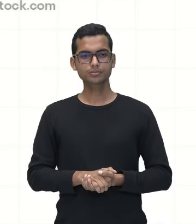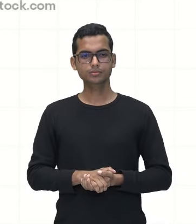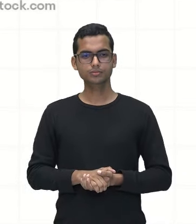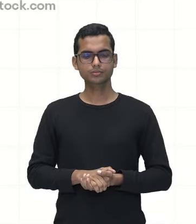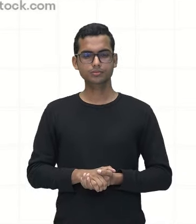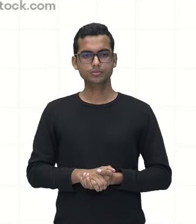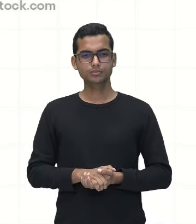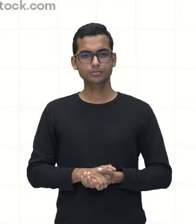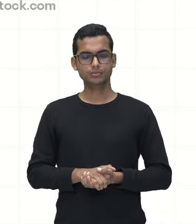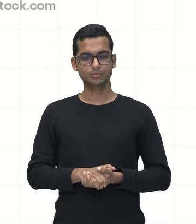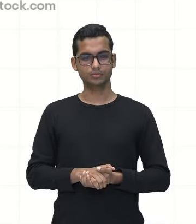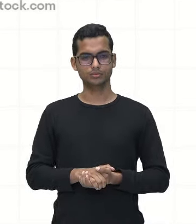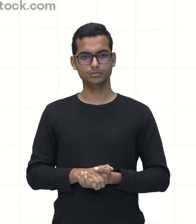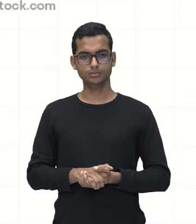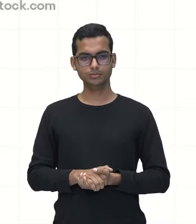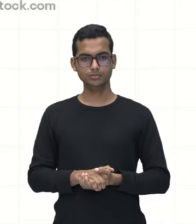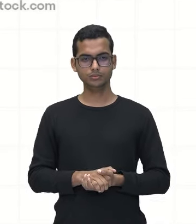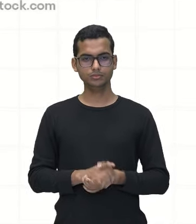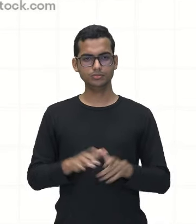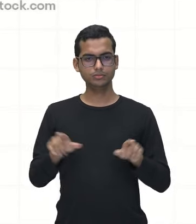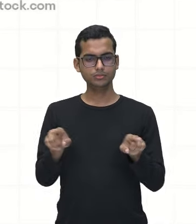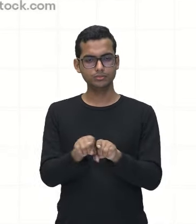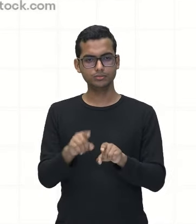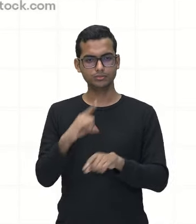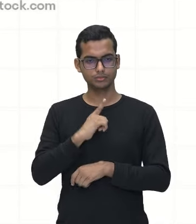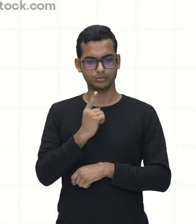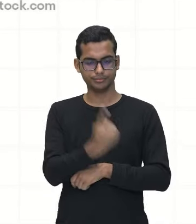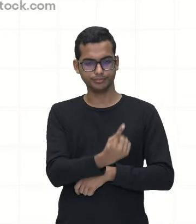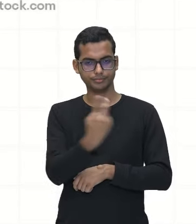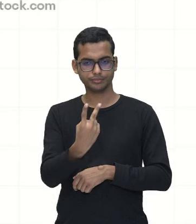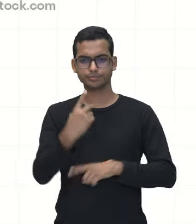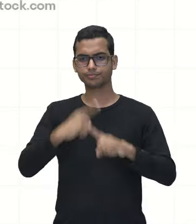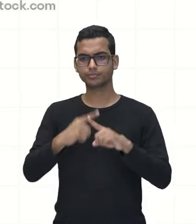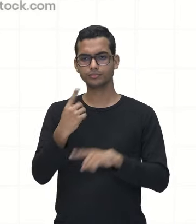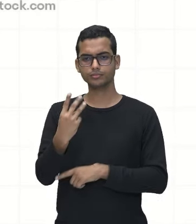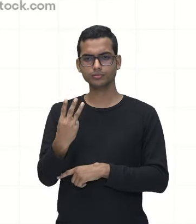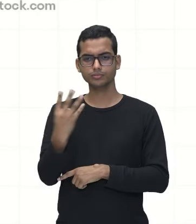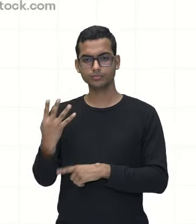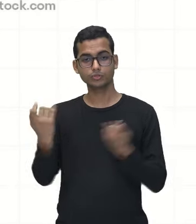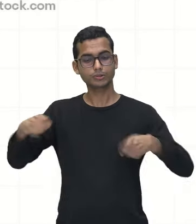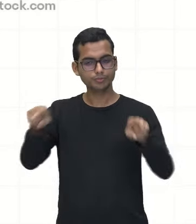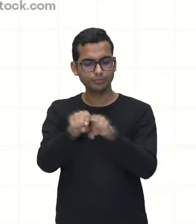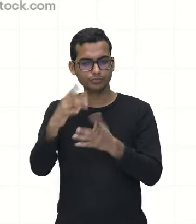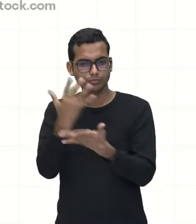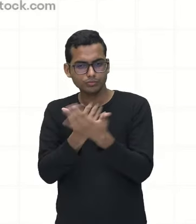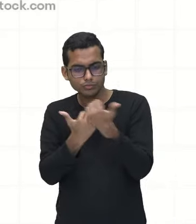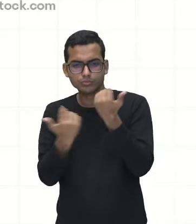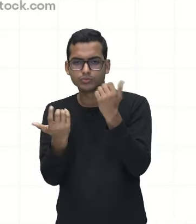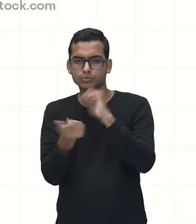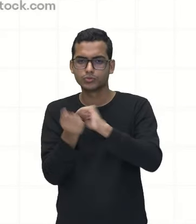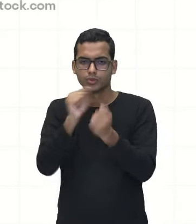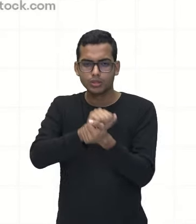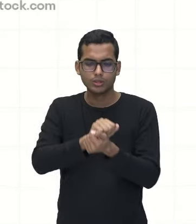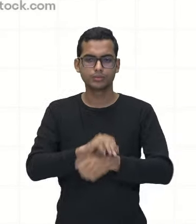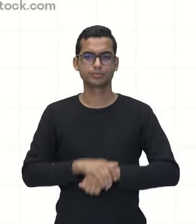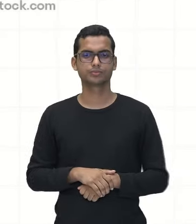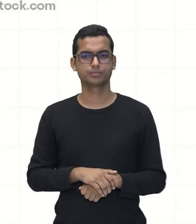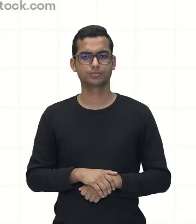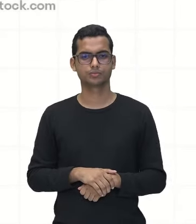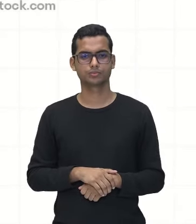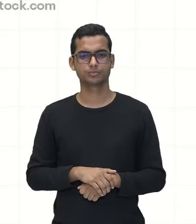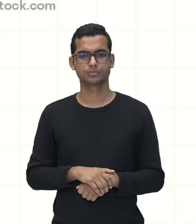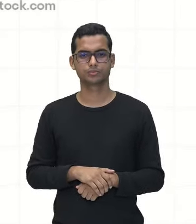Você tem 12 vezes 34, que você pode fazer um arredondamento, né? Pega o 12, você arredonda